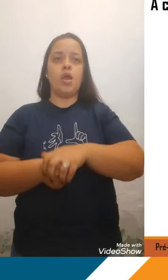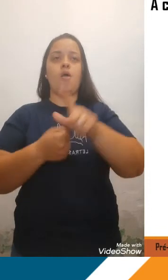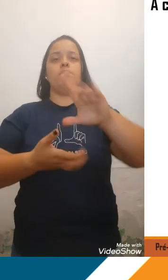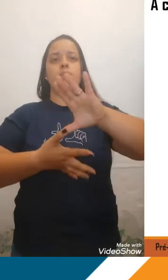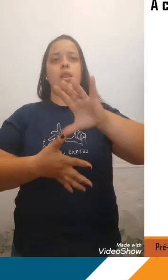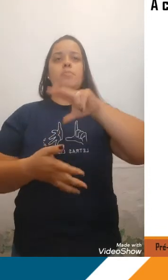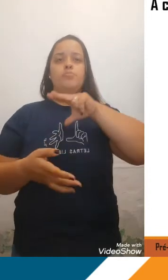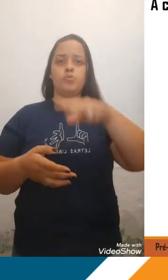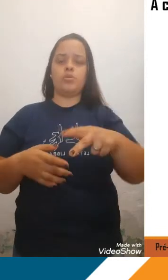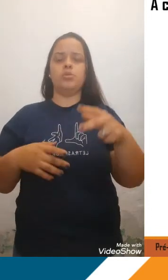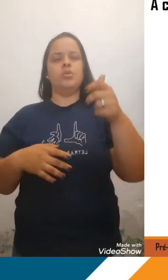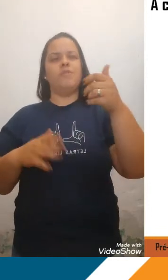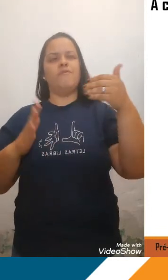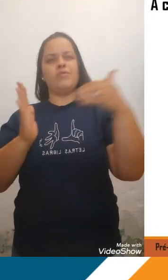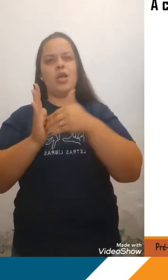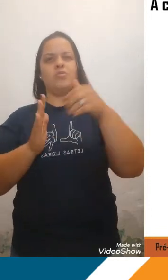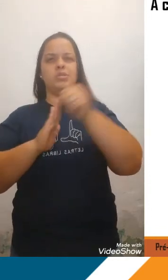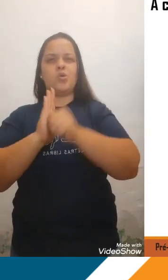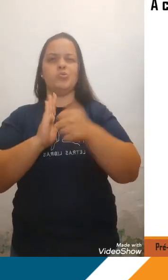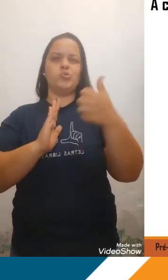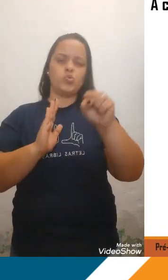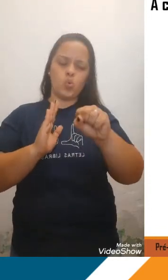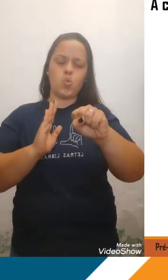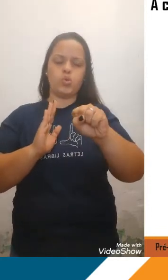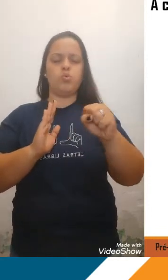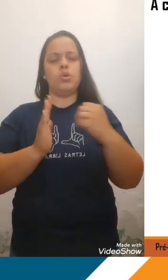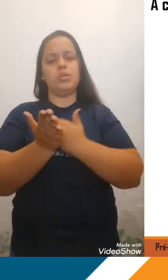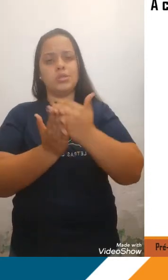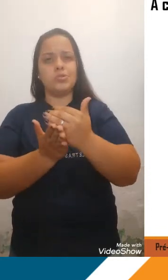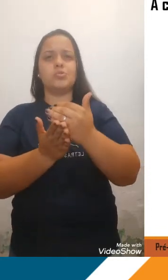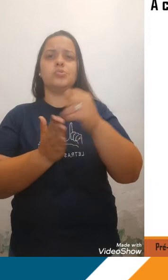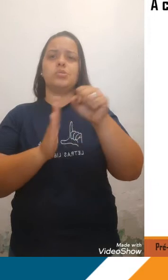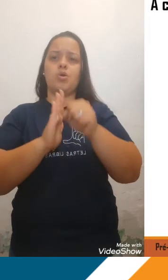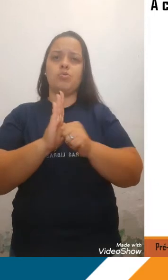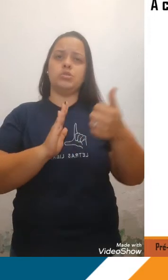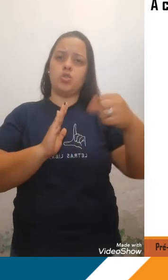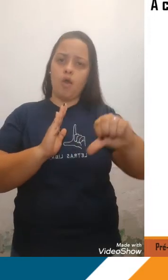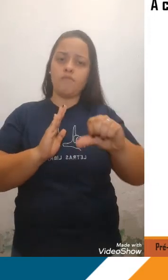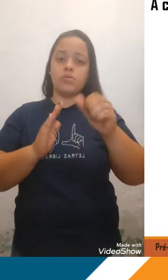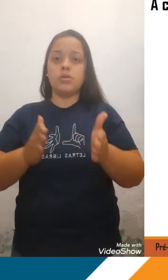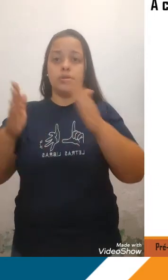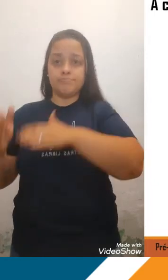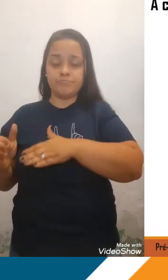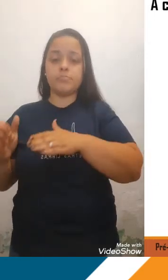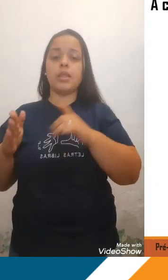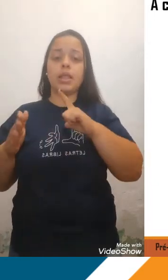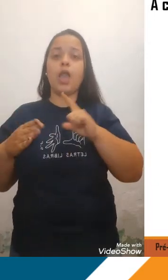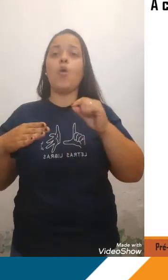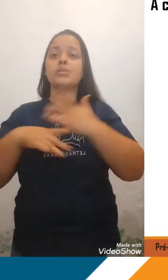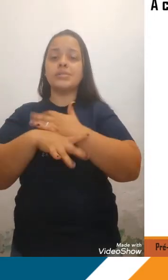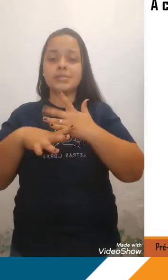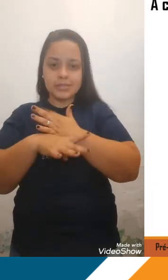entre o final do século XVIII e início do XIX, na qual, de um lado, a gente vai ter a metrópole buscando um poder centralizador cada